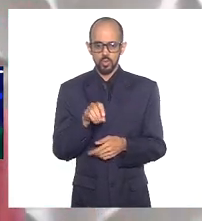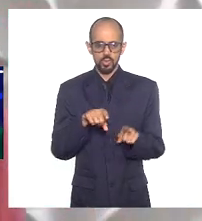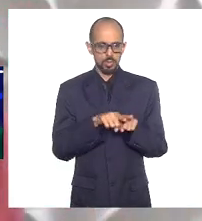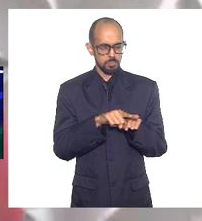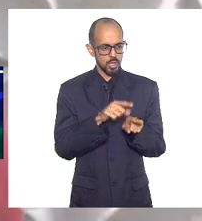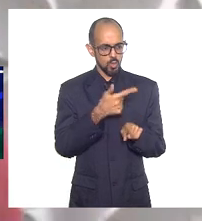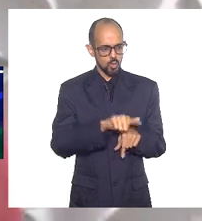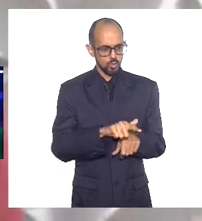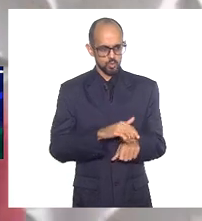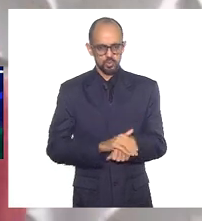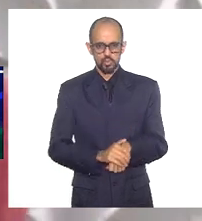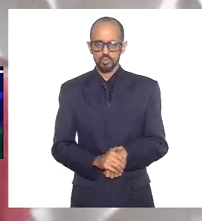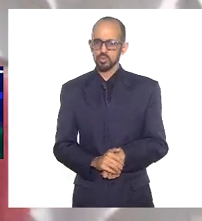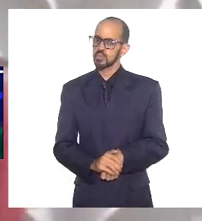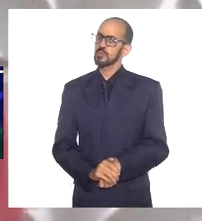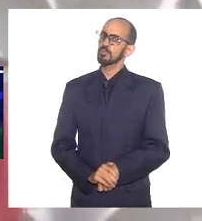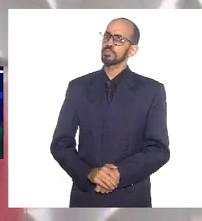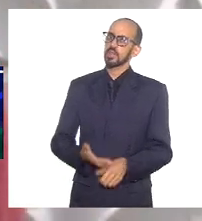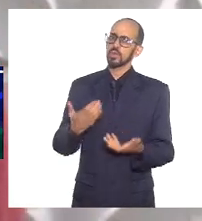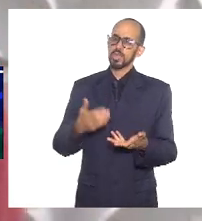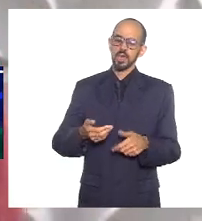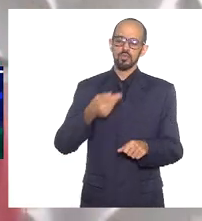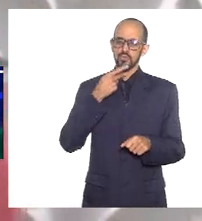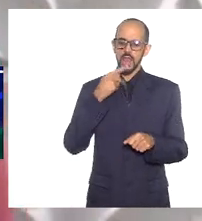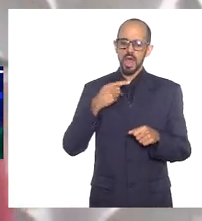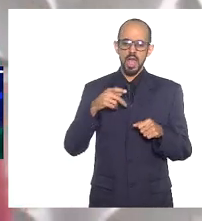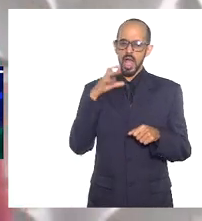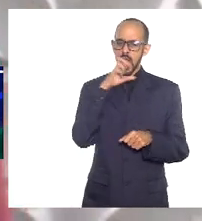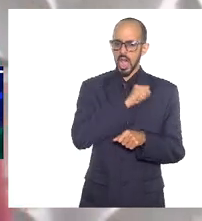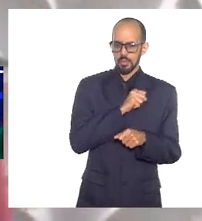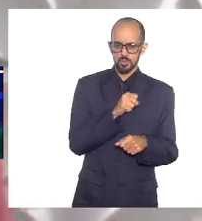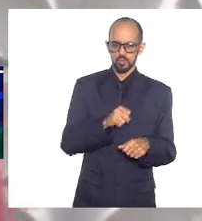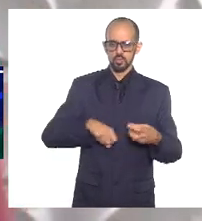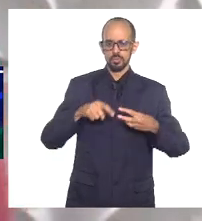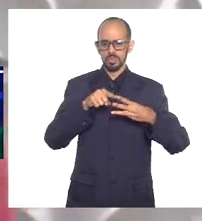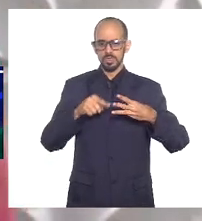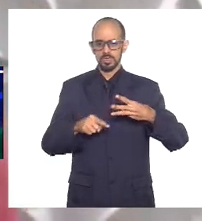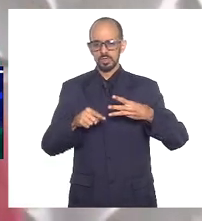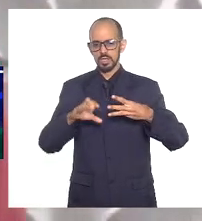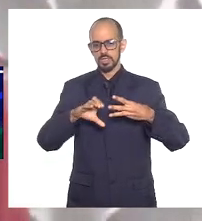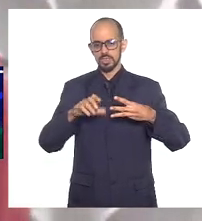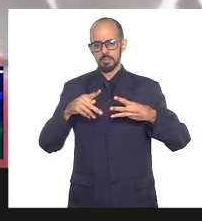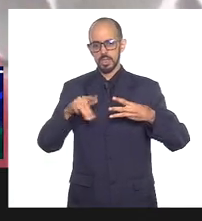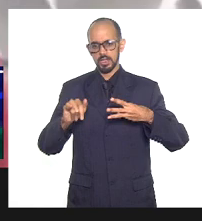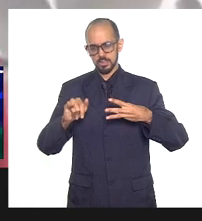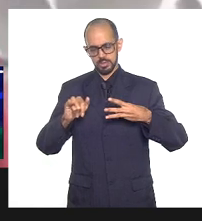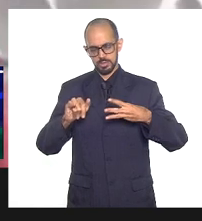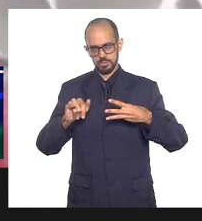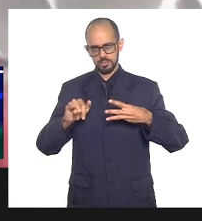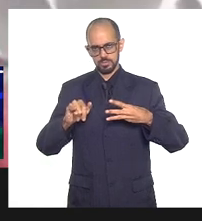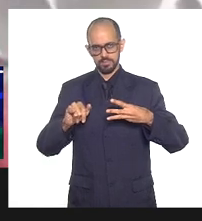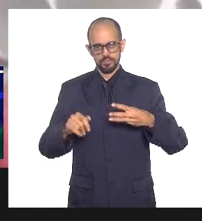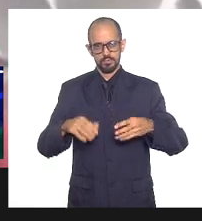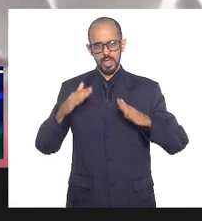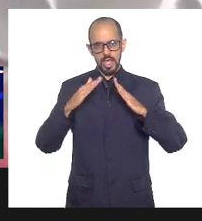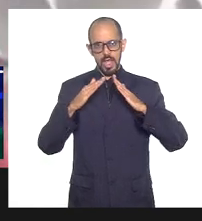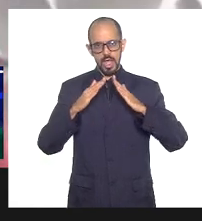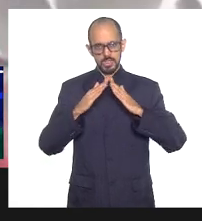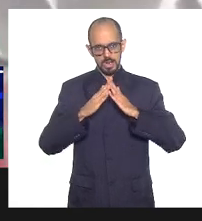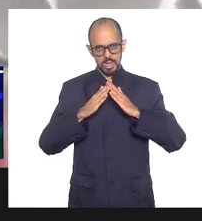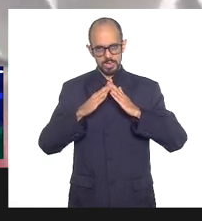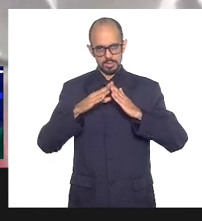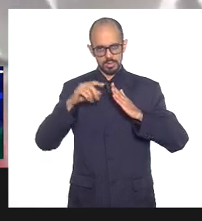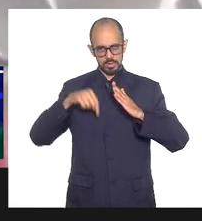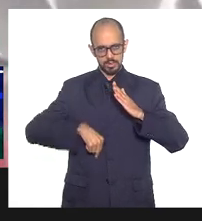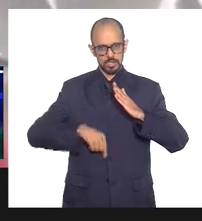rapidamente fazer algumas observações sobre três CPIs essa casa tem em andamento